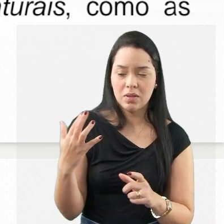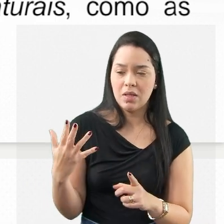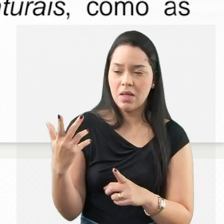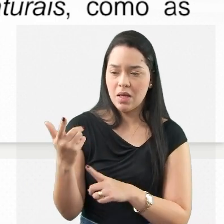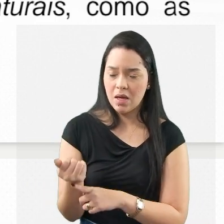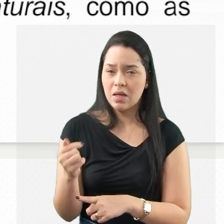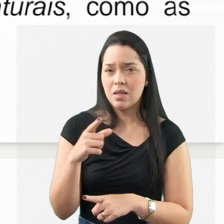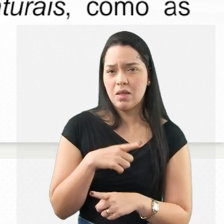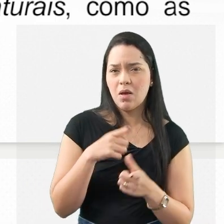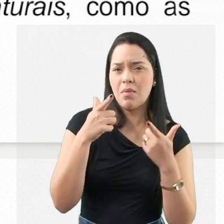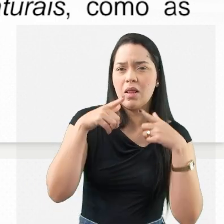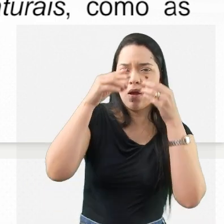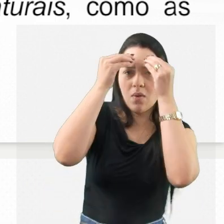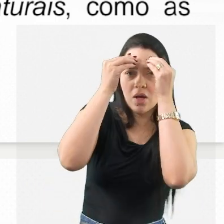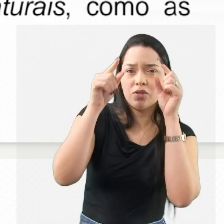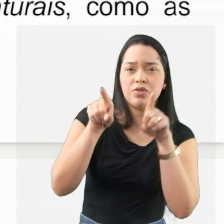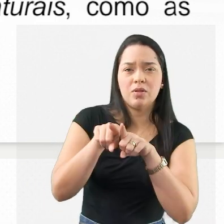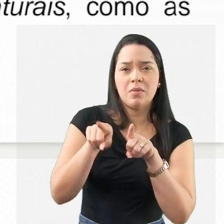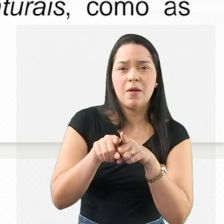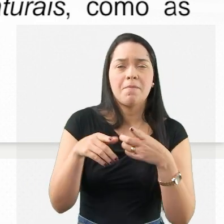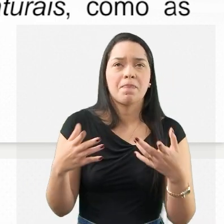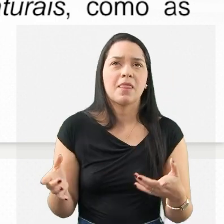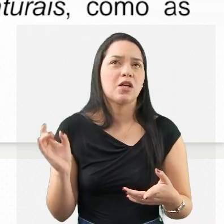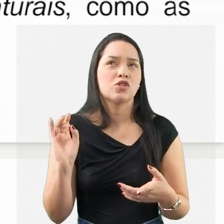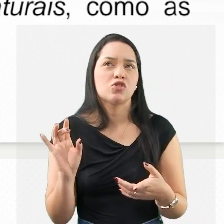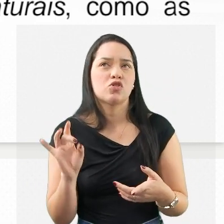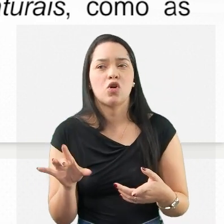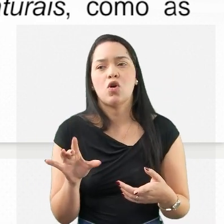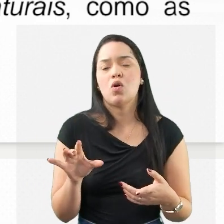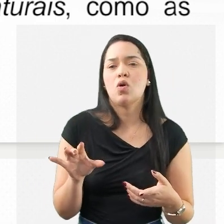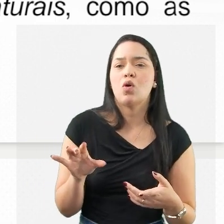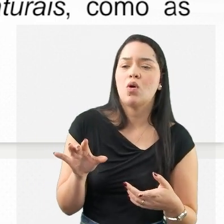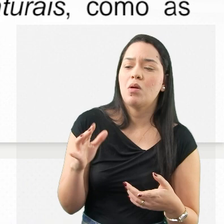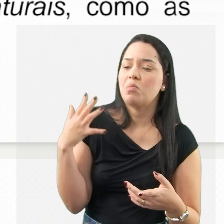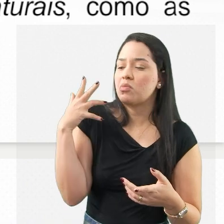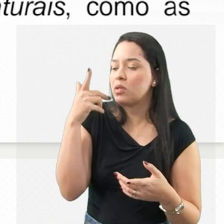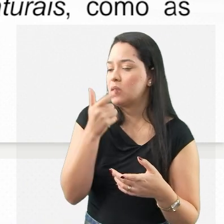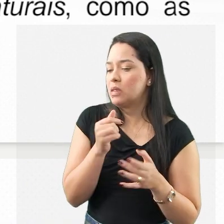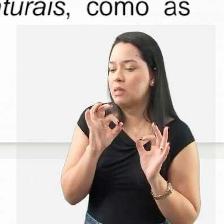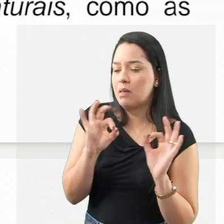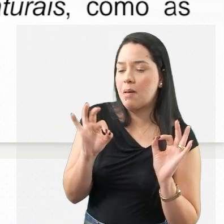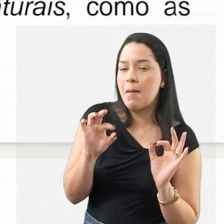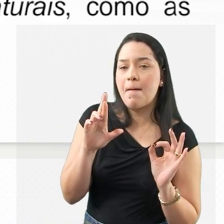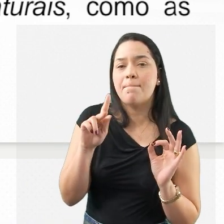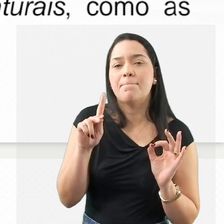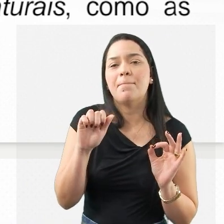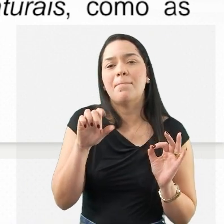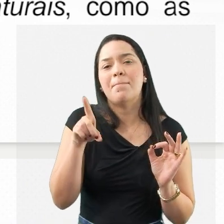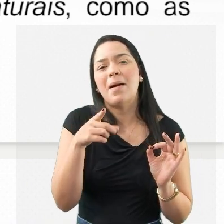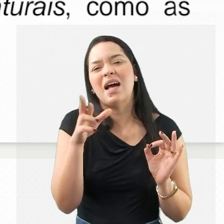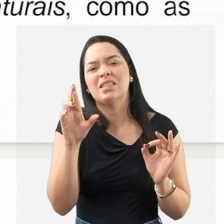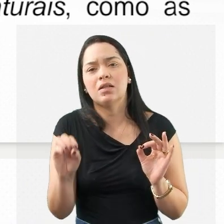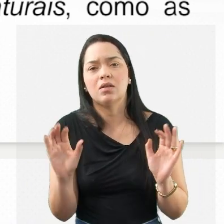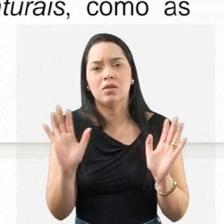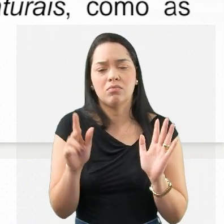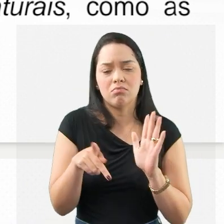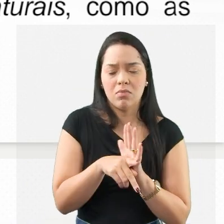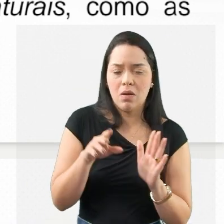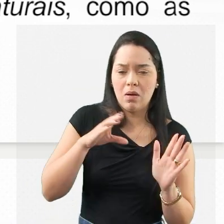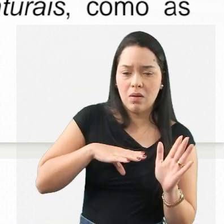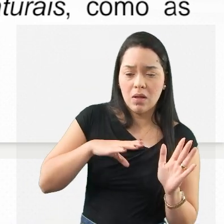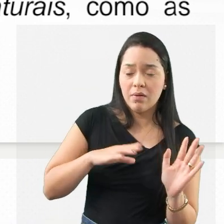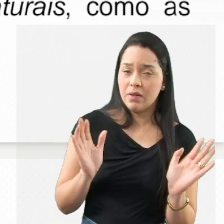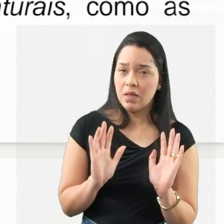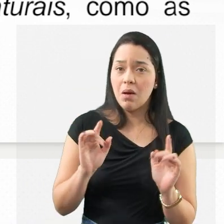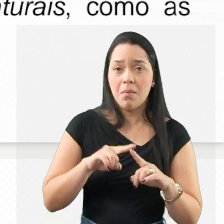uma linguagem que não seja tão erudita, tão rebuscada, né? Então vai do trabalho artístico do poeta, do